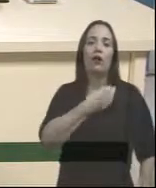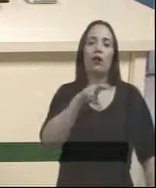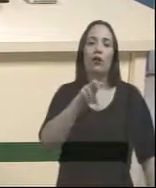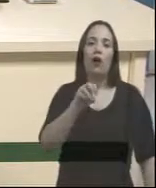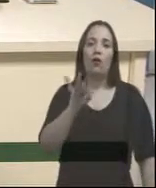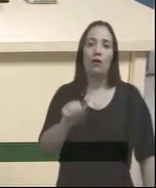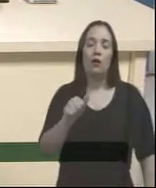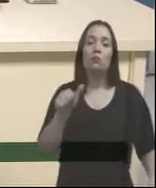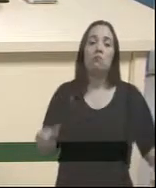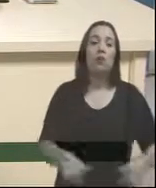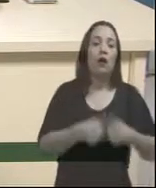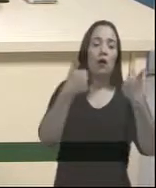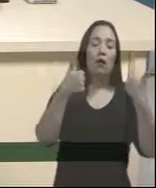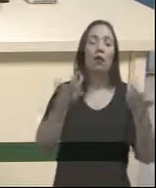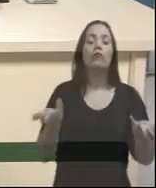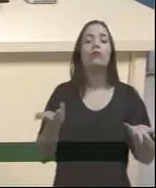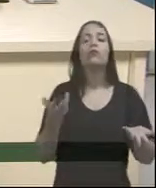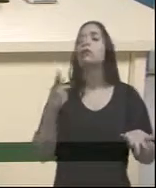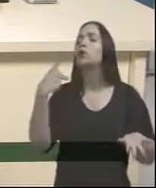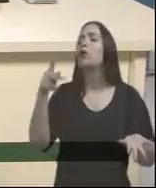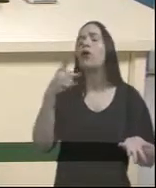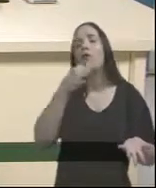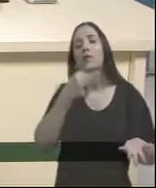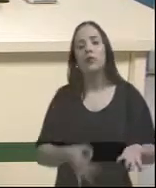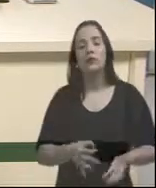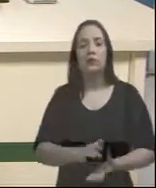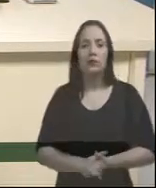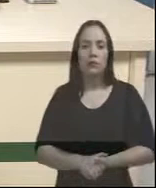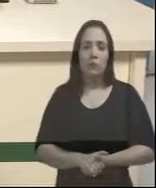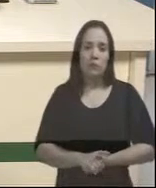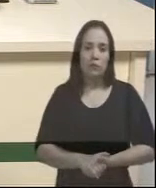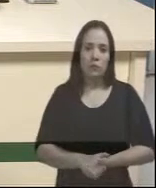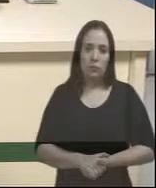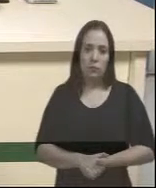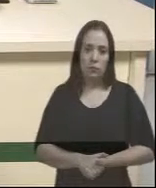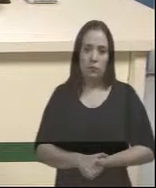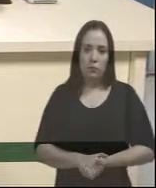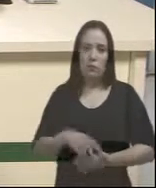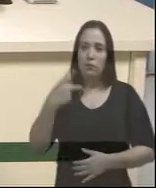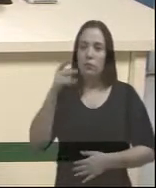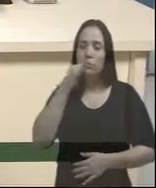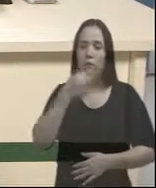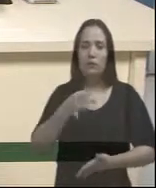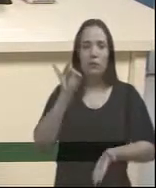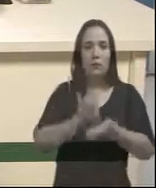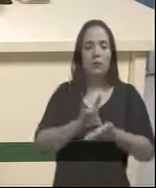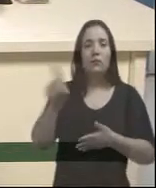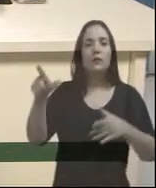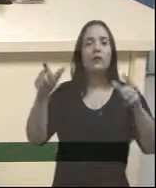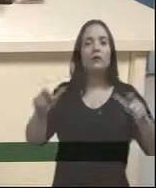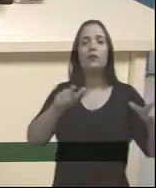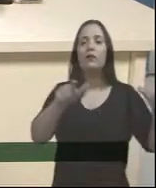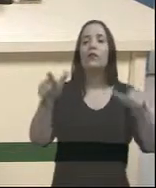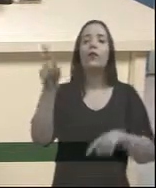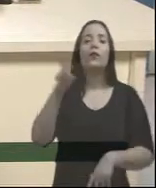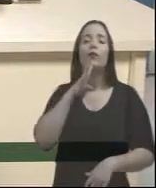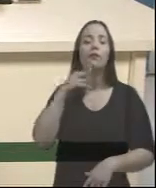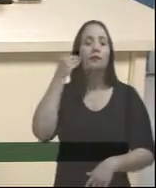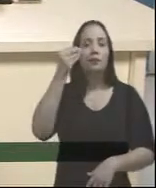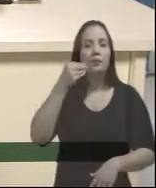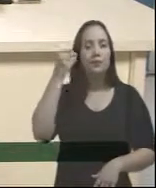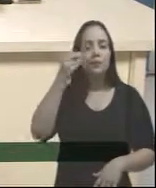melhorar a qualidade do atendimento. Como é que o senhor está vendo, na real, lá no seu bairro, nos bairros onde você tem